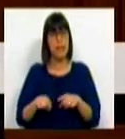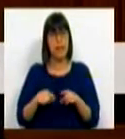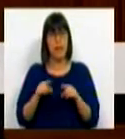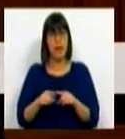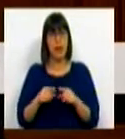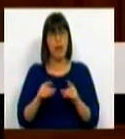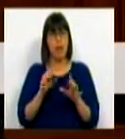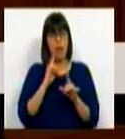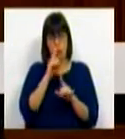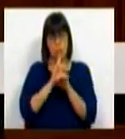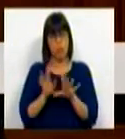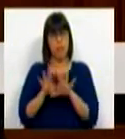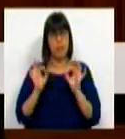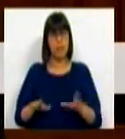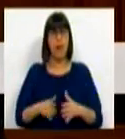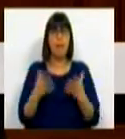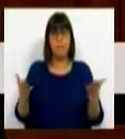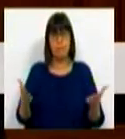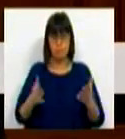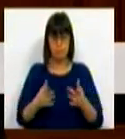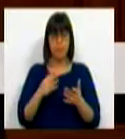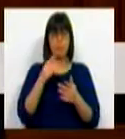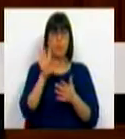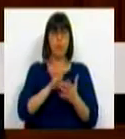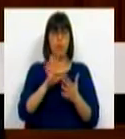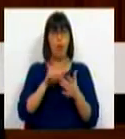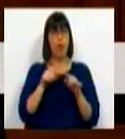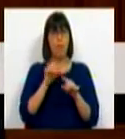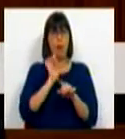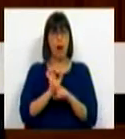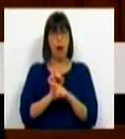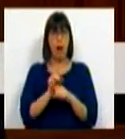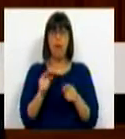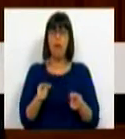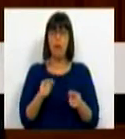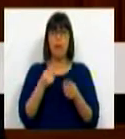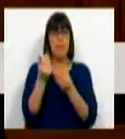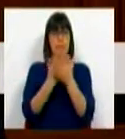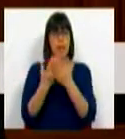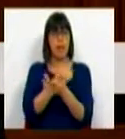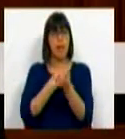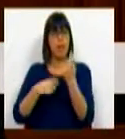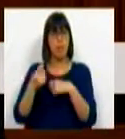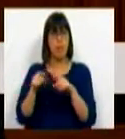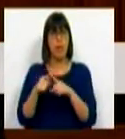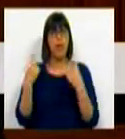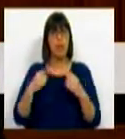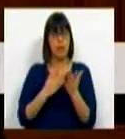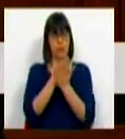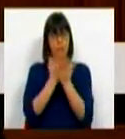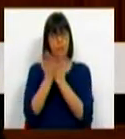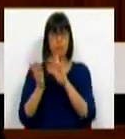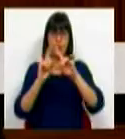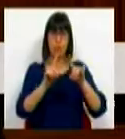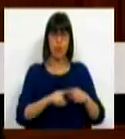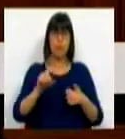é colaterizado. Portanto, a exposição, de facto, ao mercado imobiliário tem várias